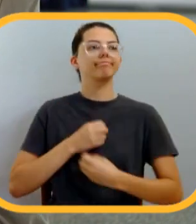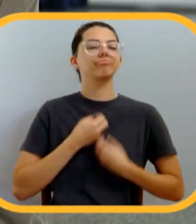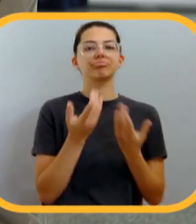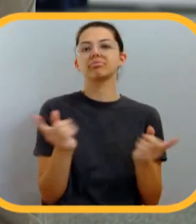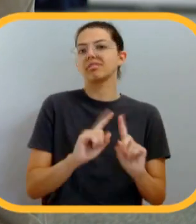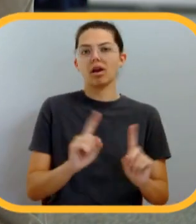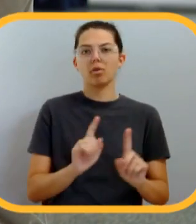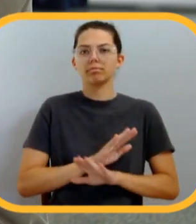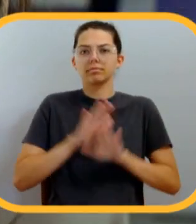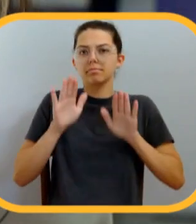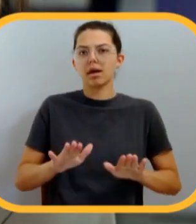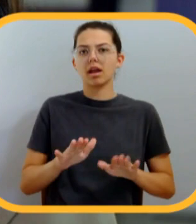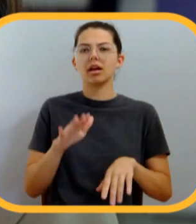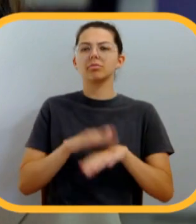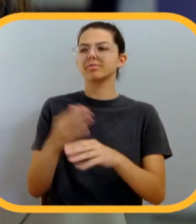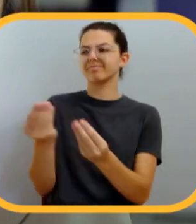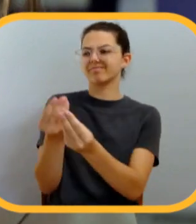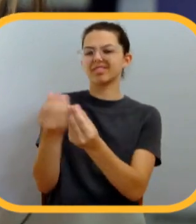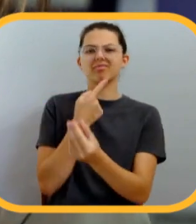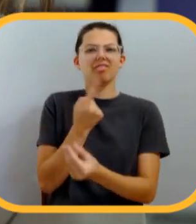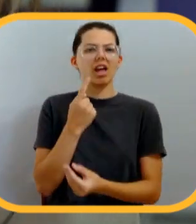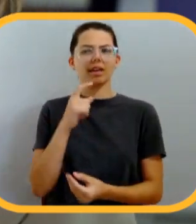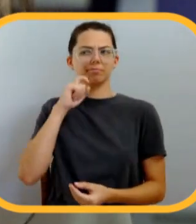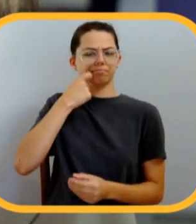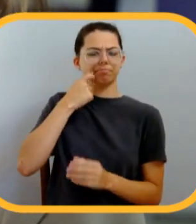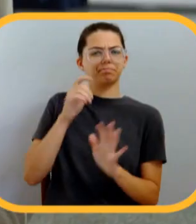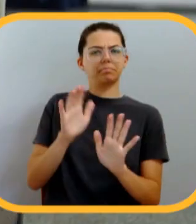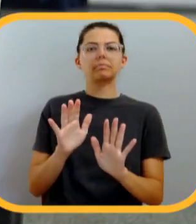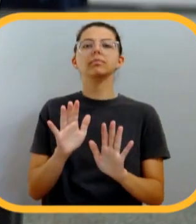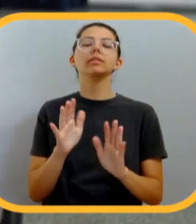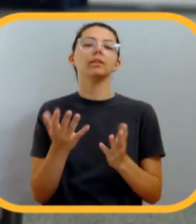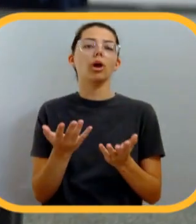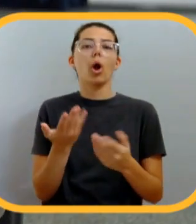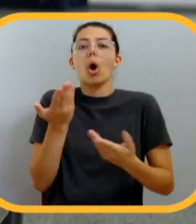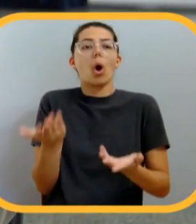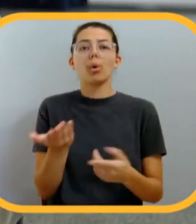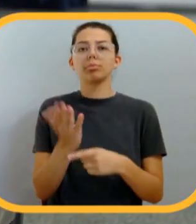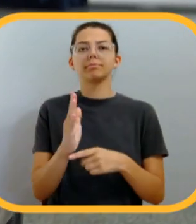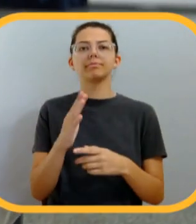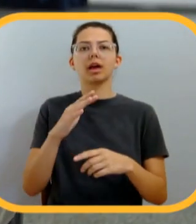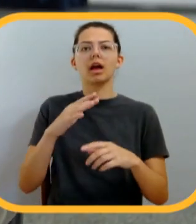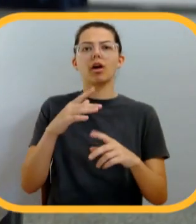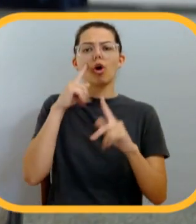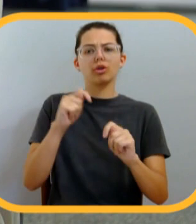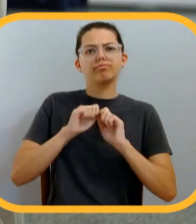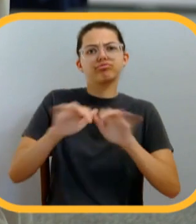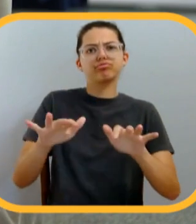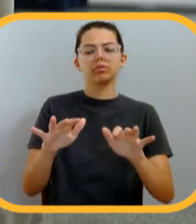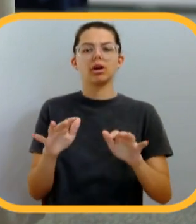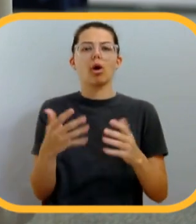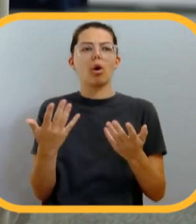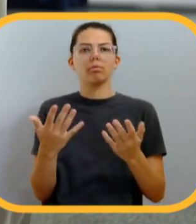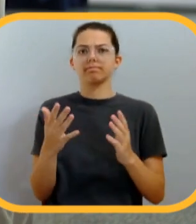reproduzir conteúdos que lhes pareçam estranhos, suspeitos, ou que, por exemplo, incitem ao discurso de